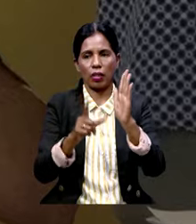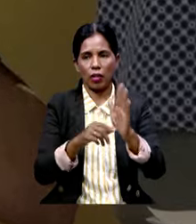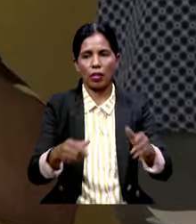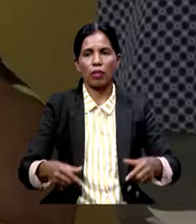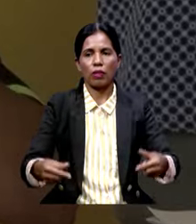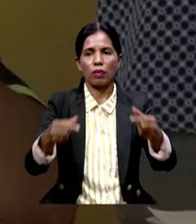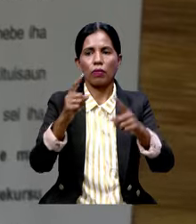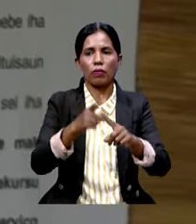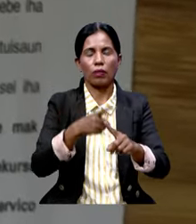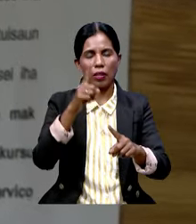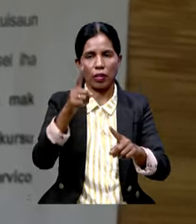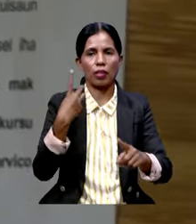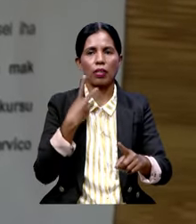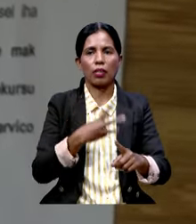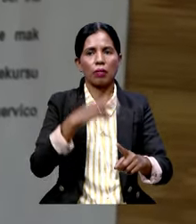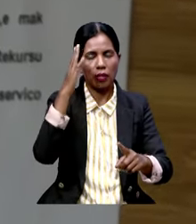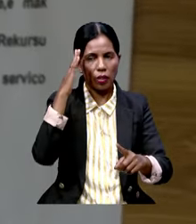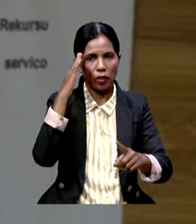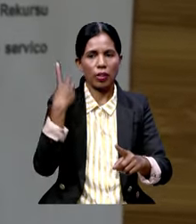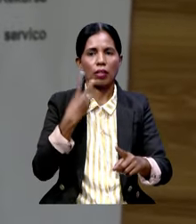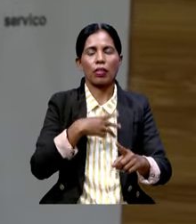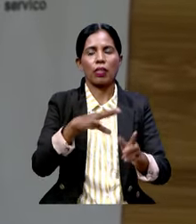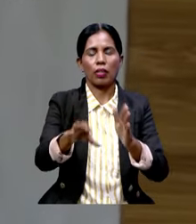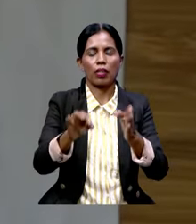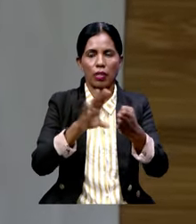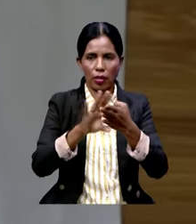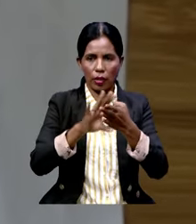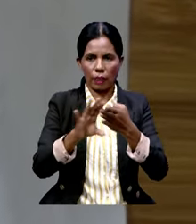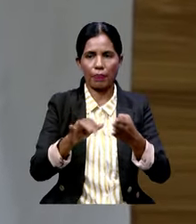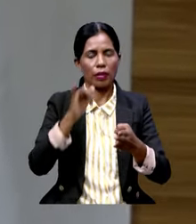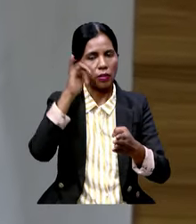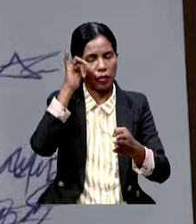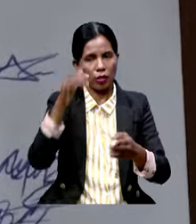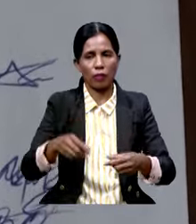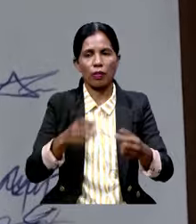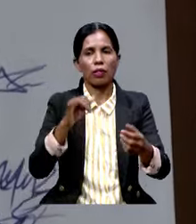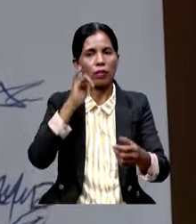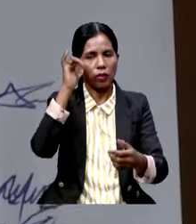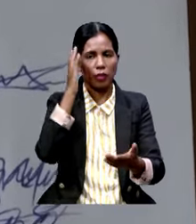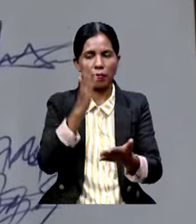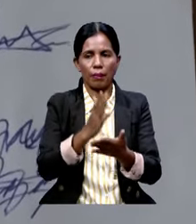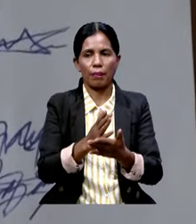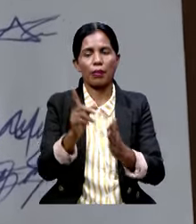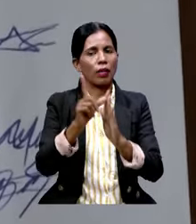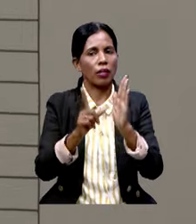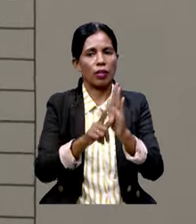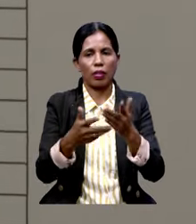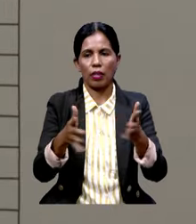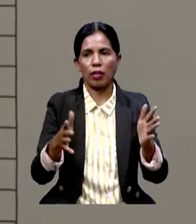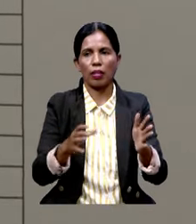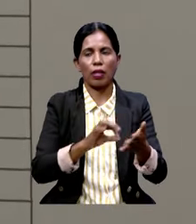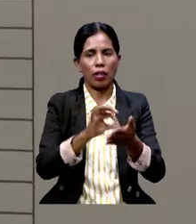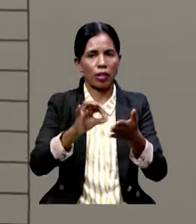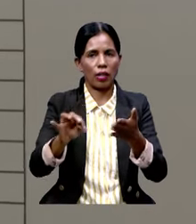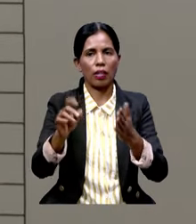fo fulang ida antes para ita masa tene kata ita heta notifikasaun ida ne kursi ikfo kursi ida ne base legal lai hiya laran ne nungka kerek base